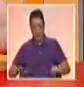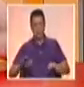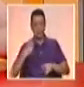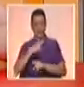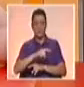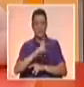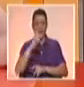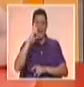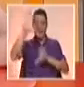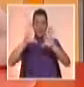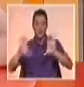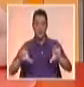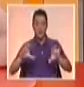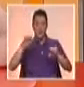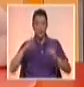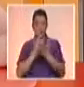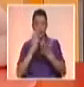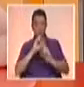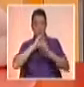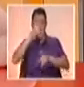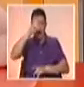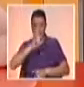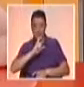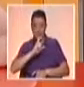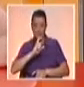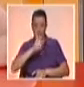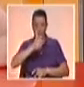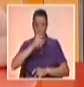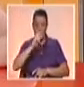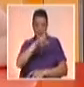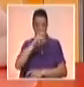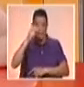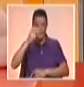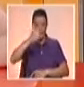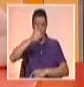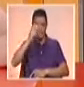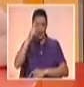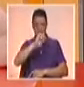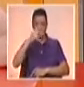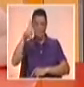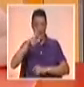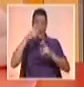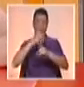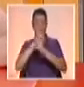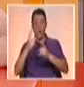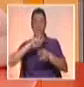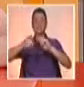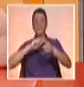grandes regiões que não são abrangidas por essas escolas. Estou a lembrar-me, de repente, da Beira Baixa, por exemplo. Castelo Branco não tem. Que não tem, ou